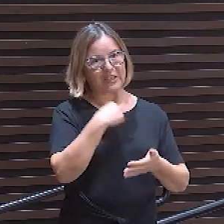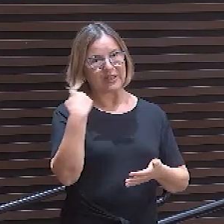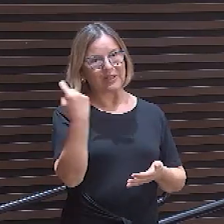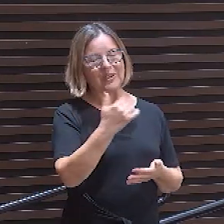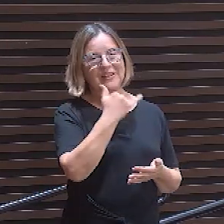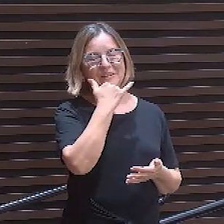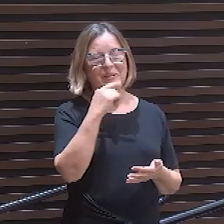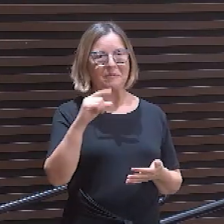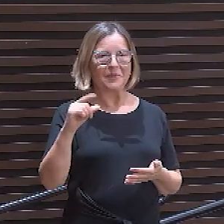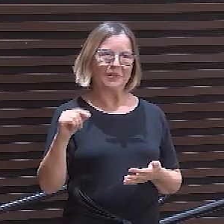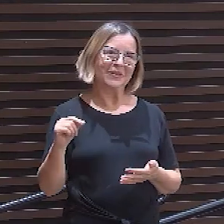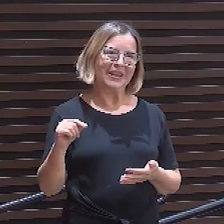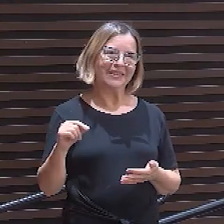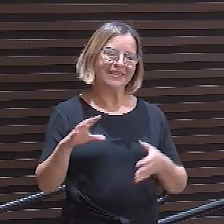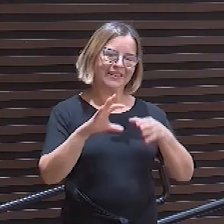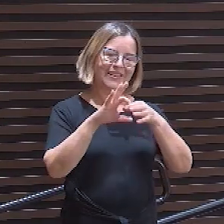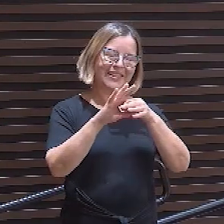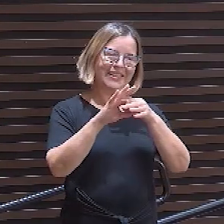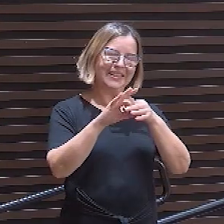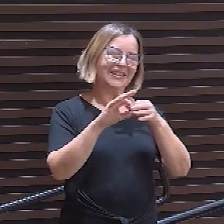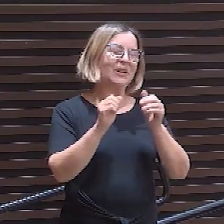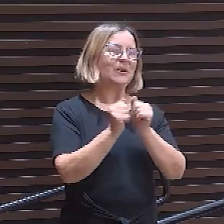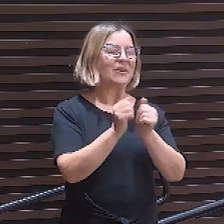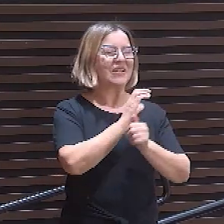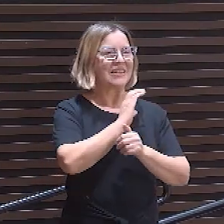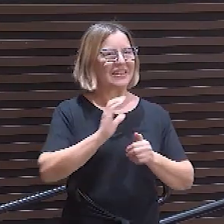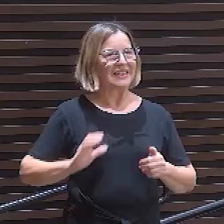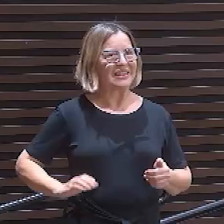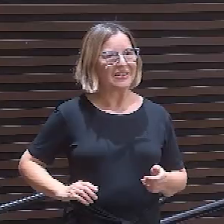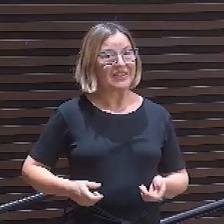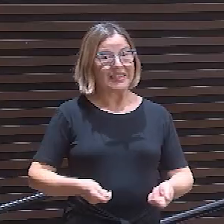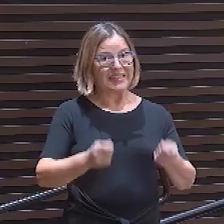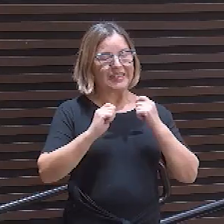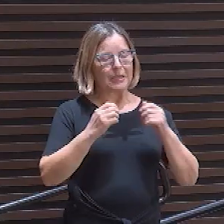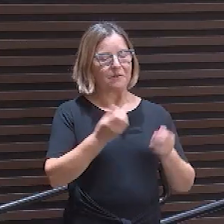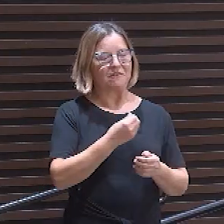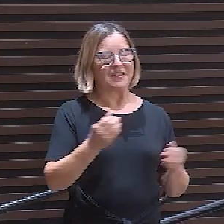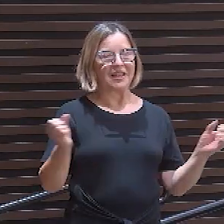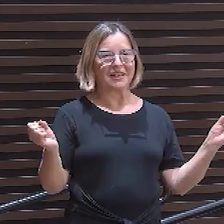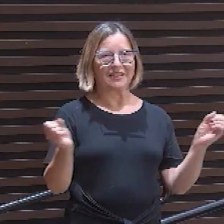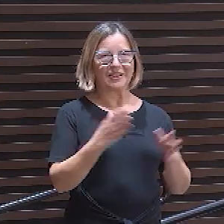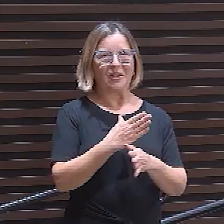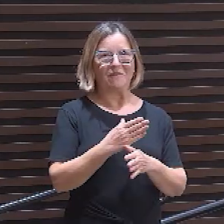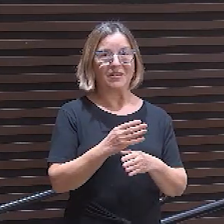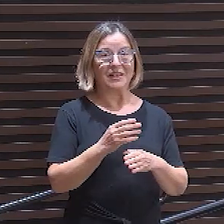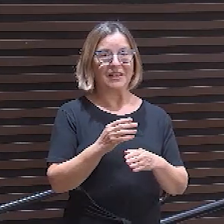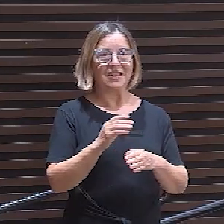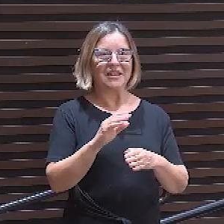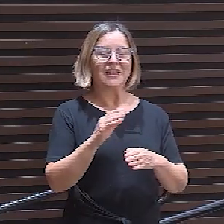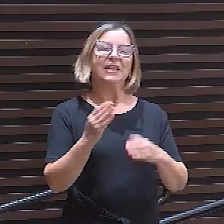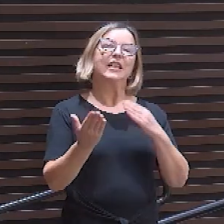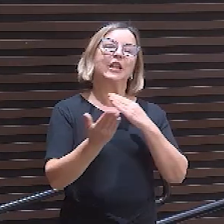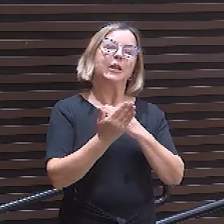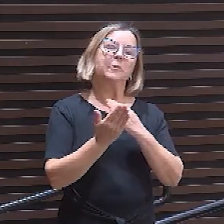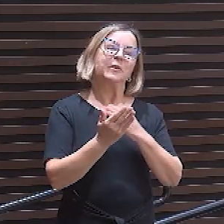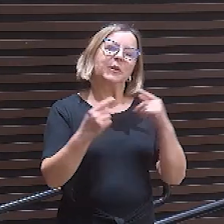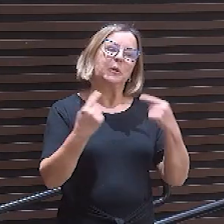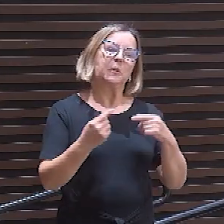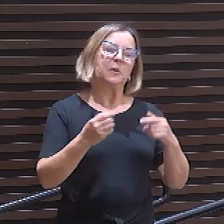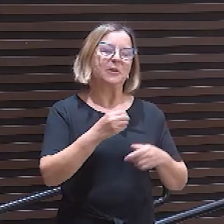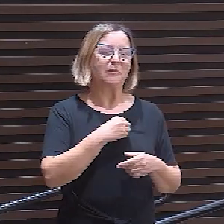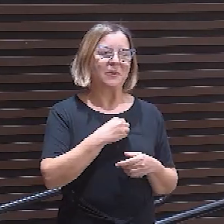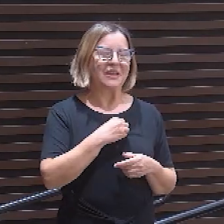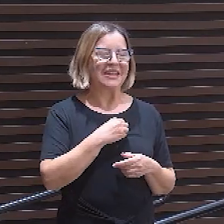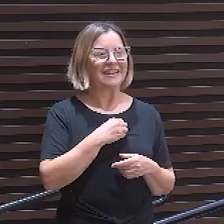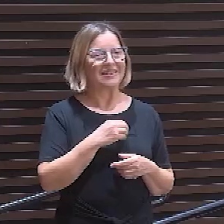e recebemos a vida nova e a proteção contra o pecado, a morte, por toda a